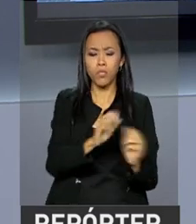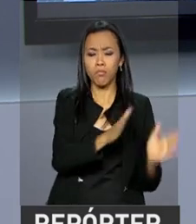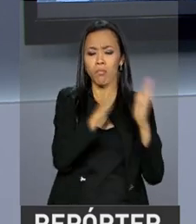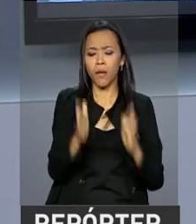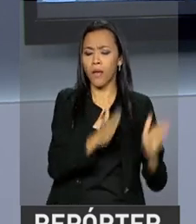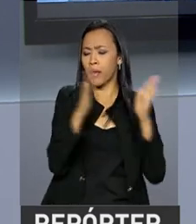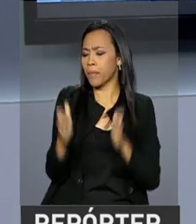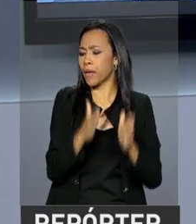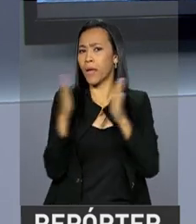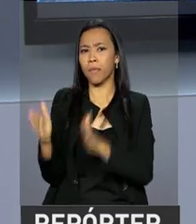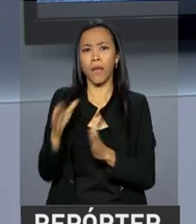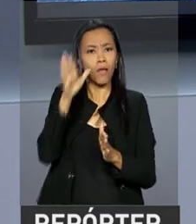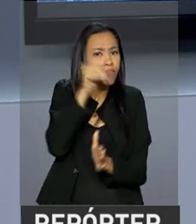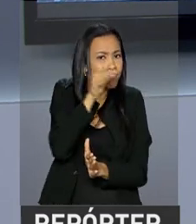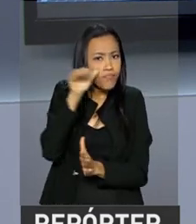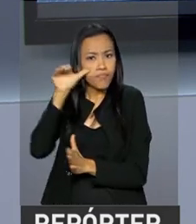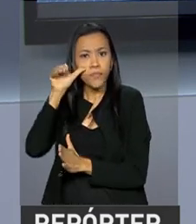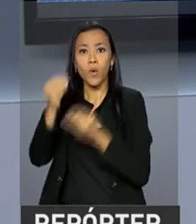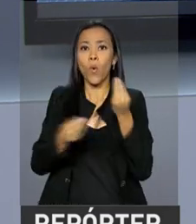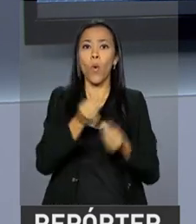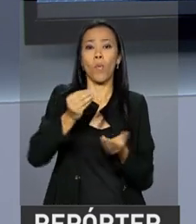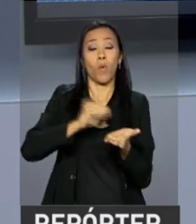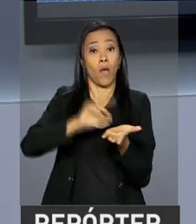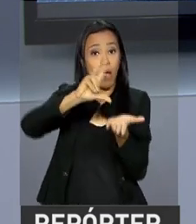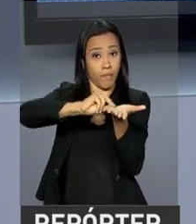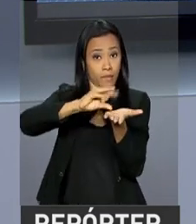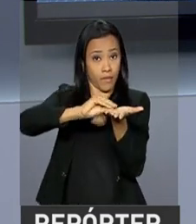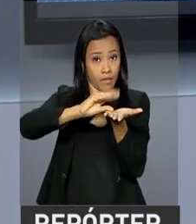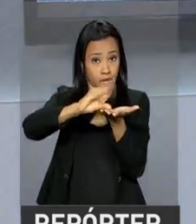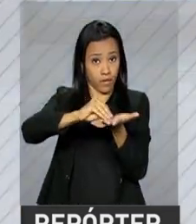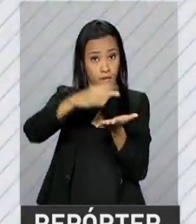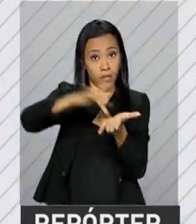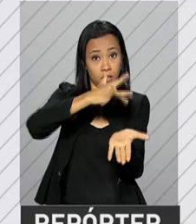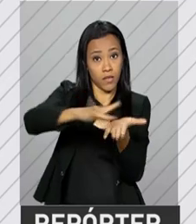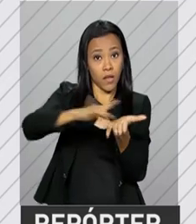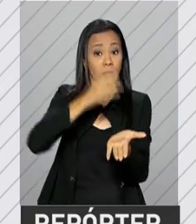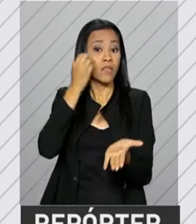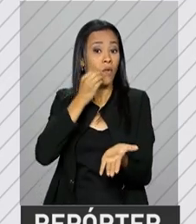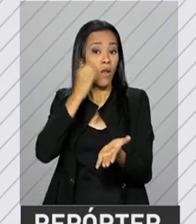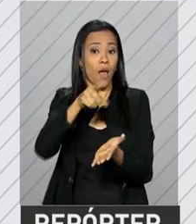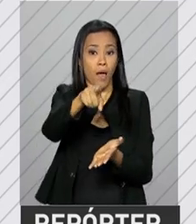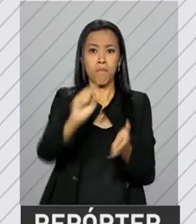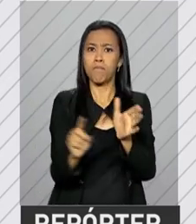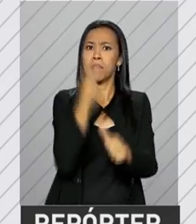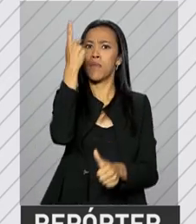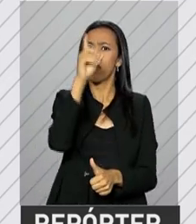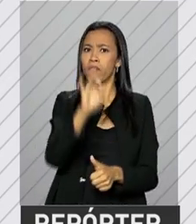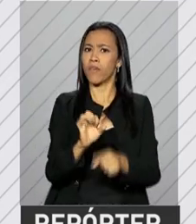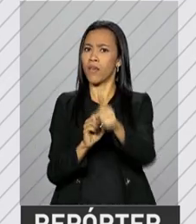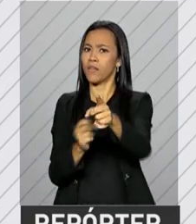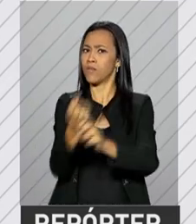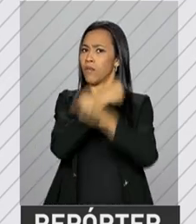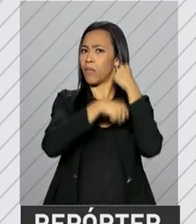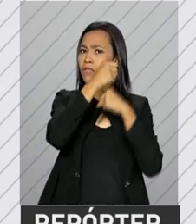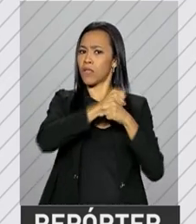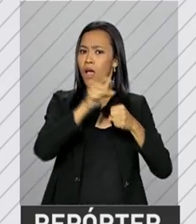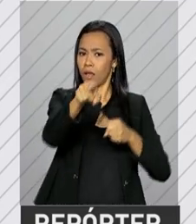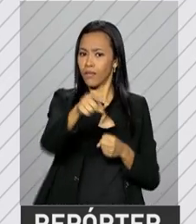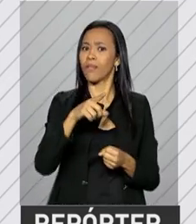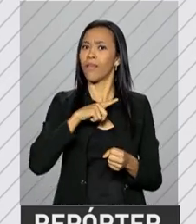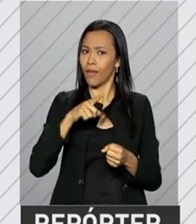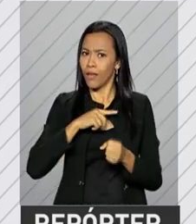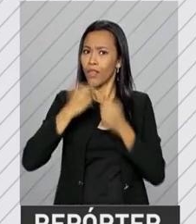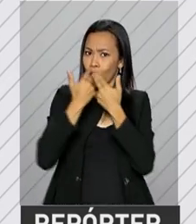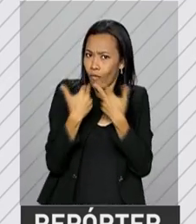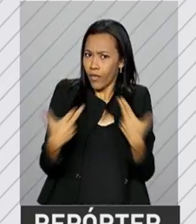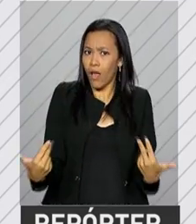exame por um aplicativo para celular e Tablets apresentada pela primeira vez na edição do ano passado a ferramenta tem novidades